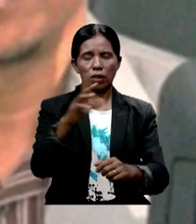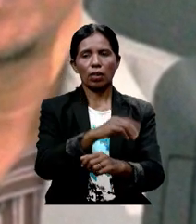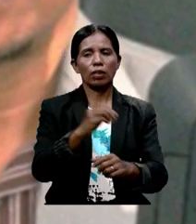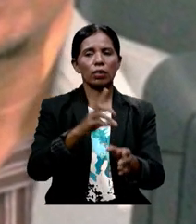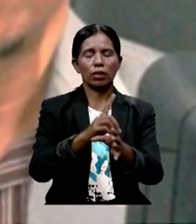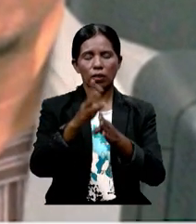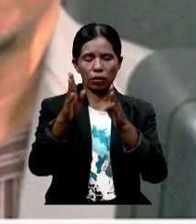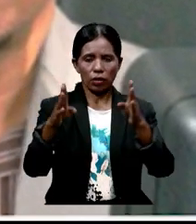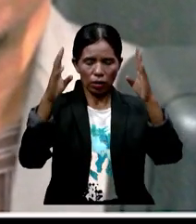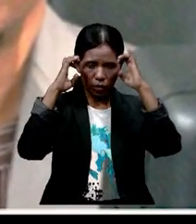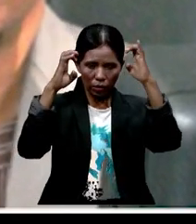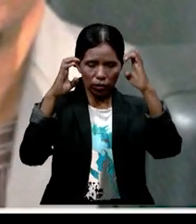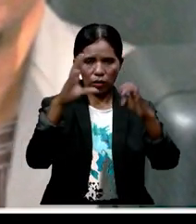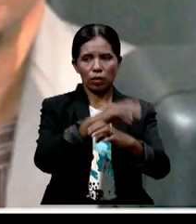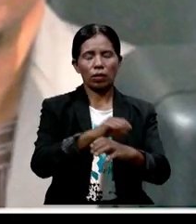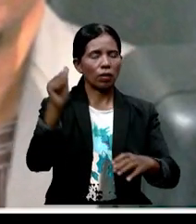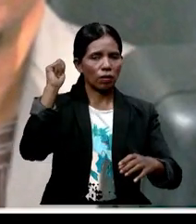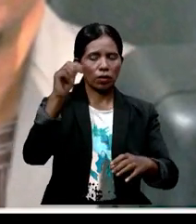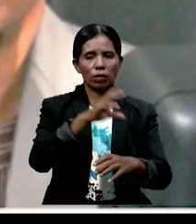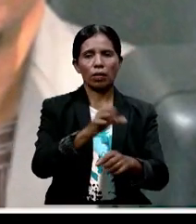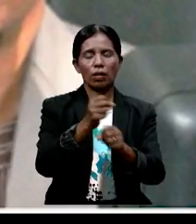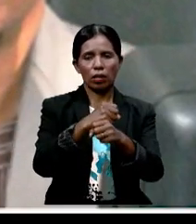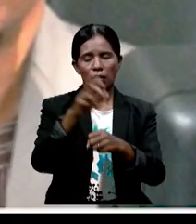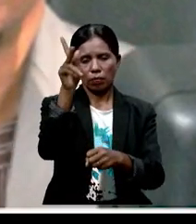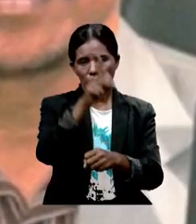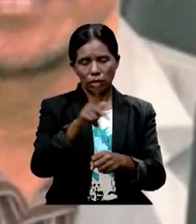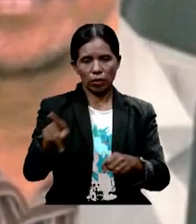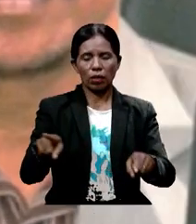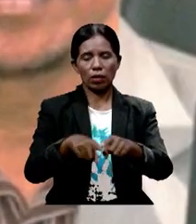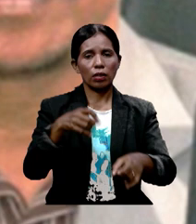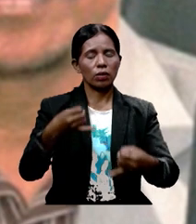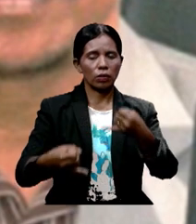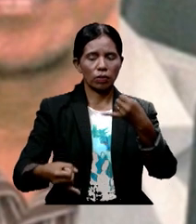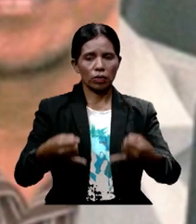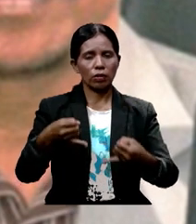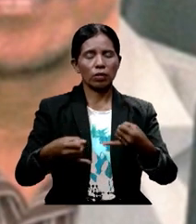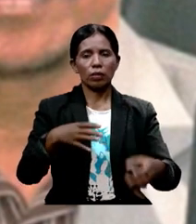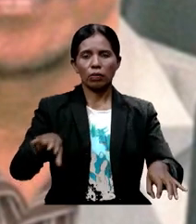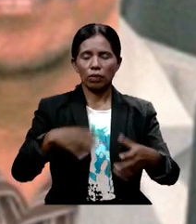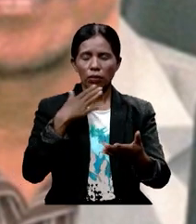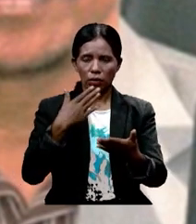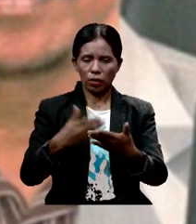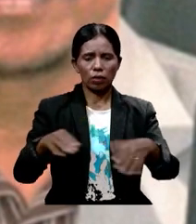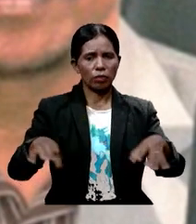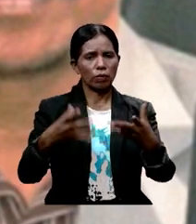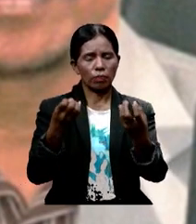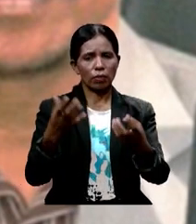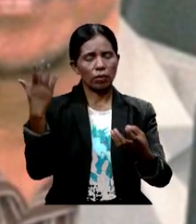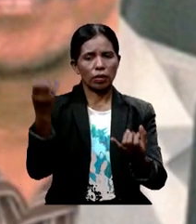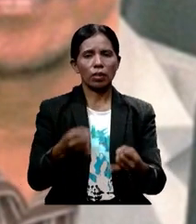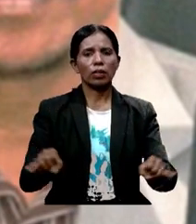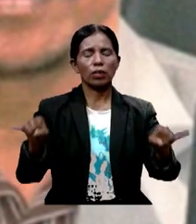Direção Educação, Campanha no Pesquisa, no Darmos Jurista Profissional, de Bialauknar Baraclio e a